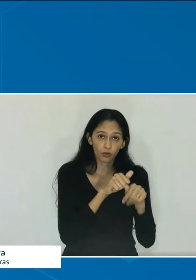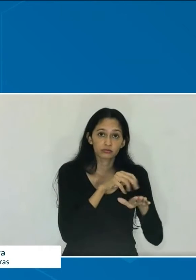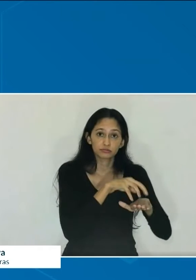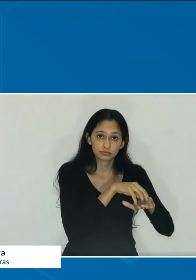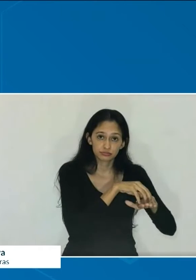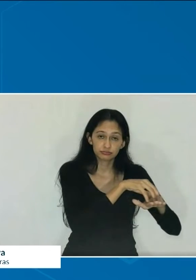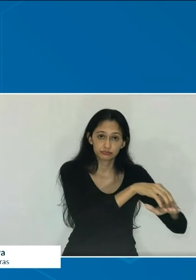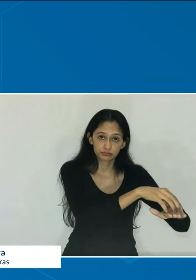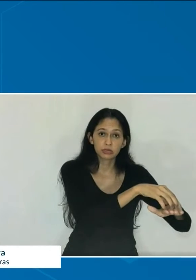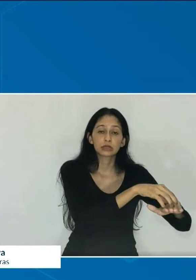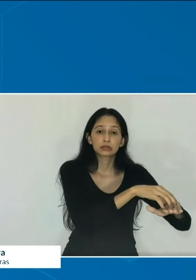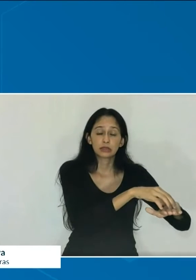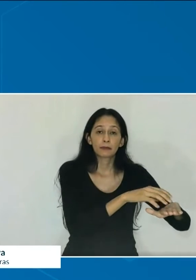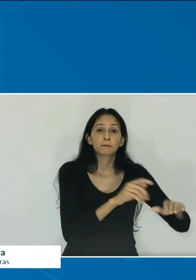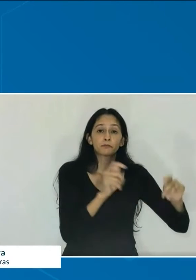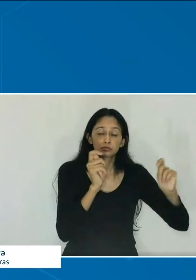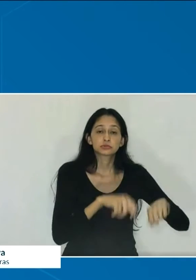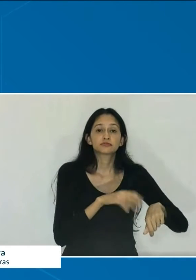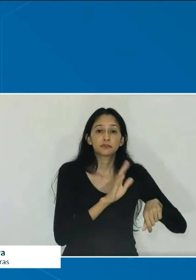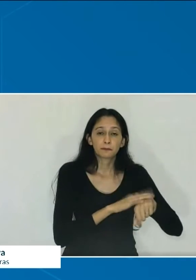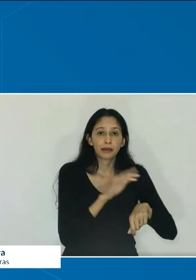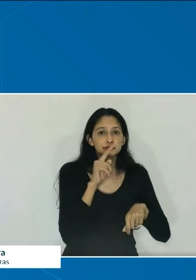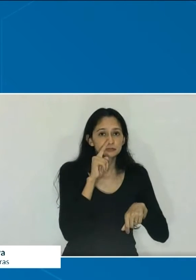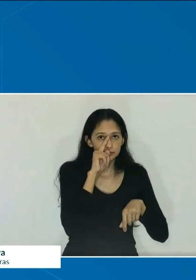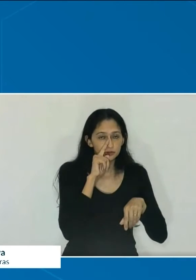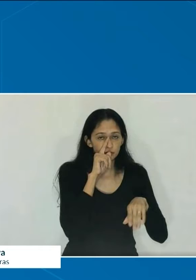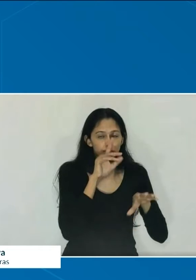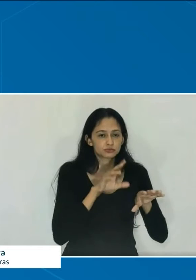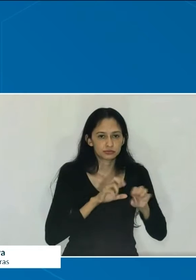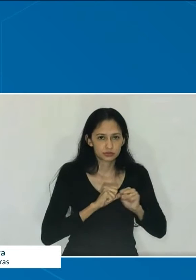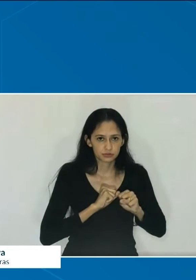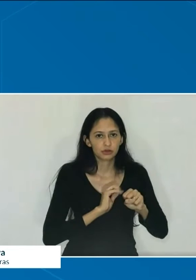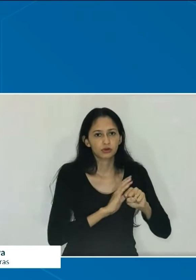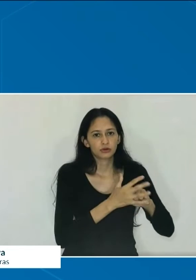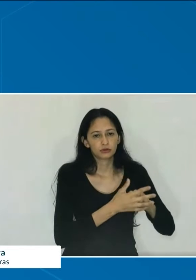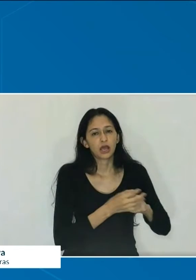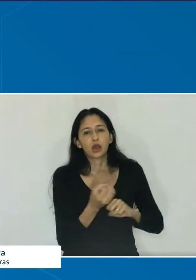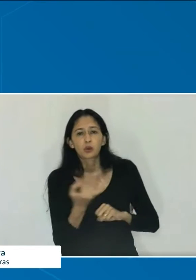público, está mais exposta ou não. Alguns dizem que